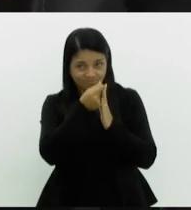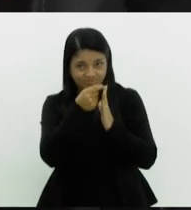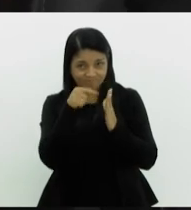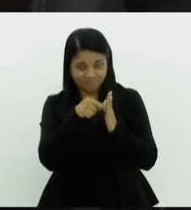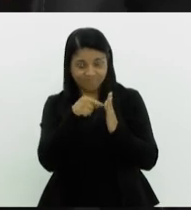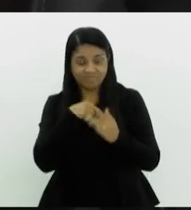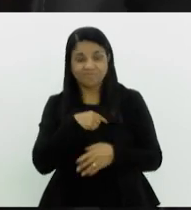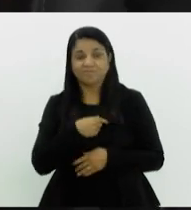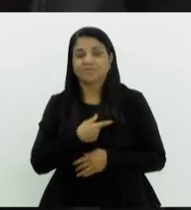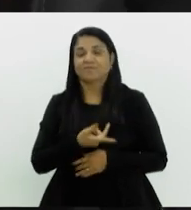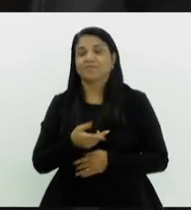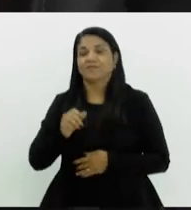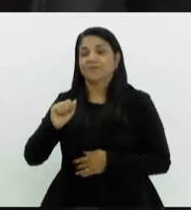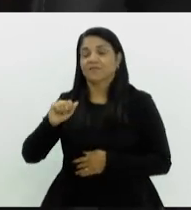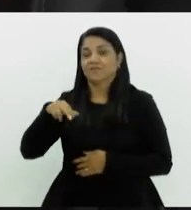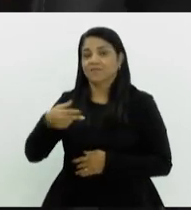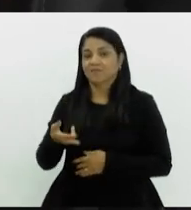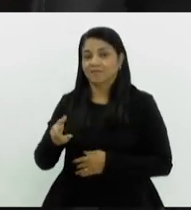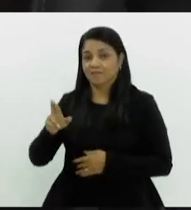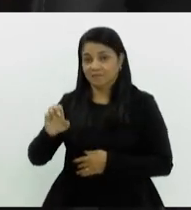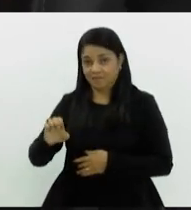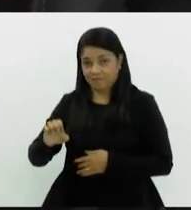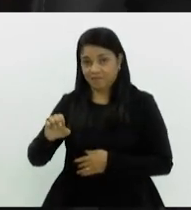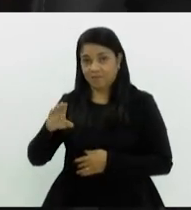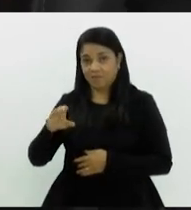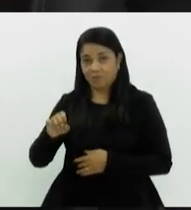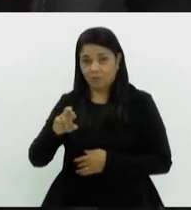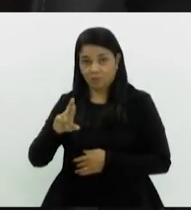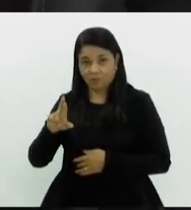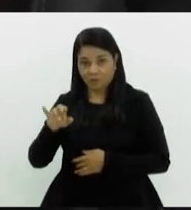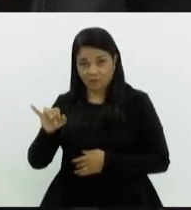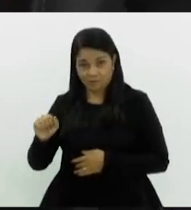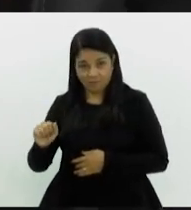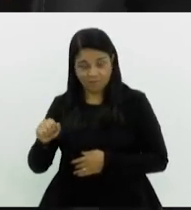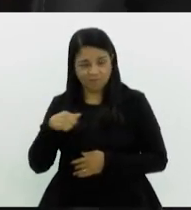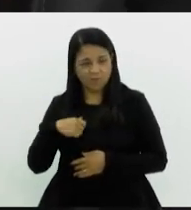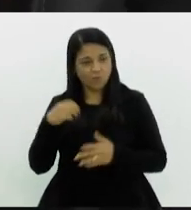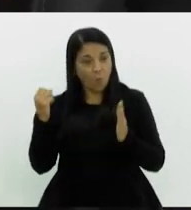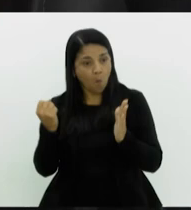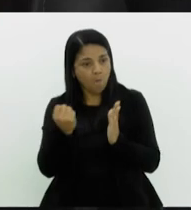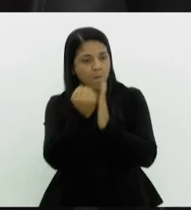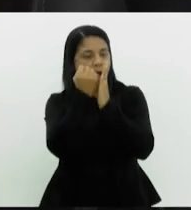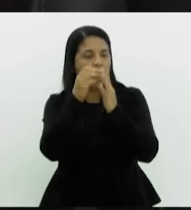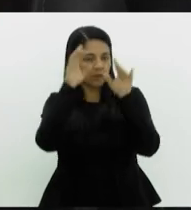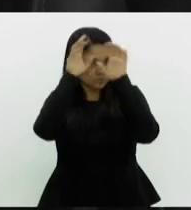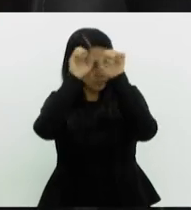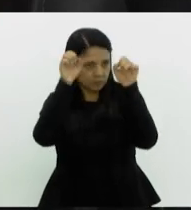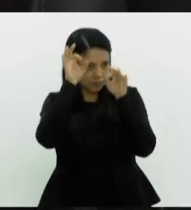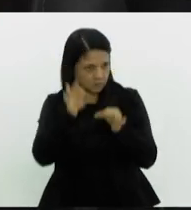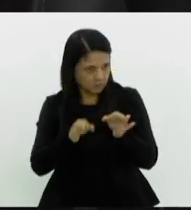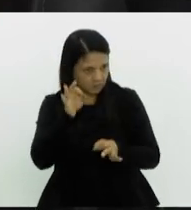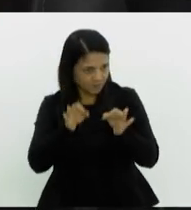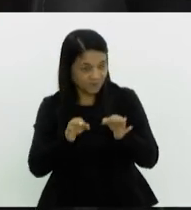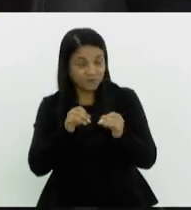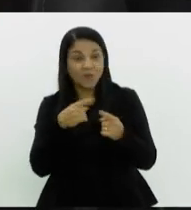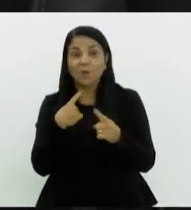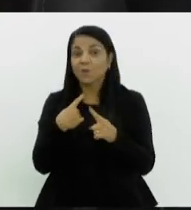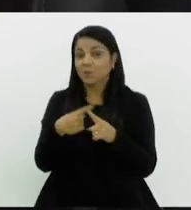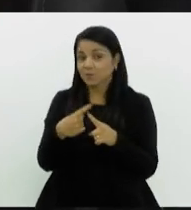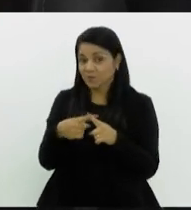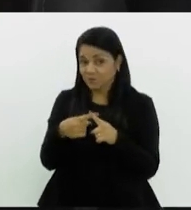de Orçamento. Aquele dia foi um marco para o tribunal, porque